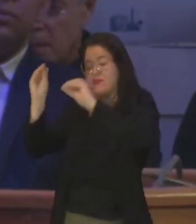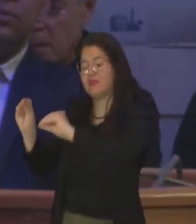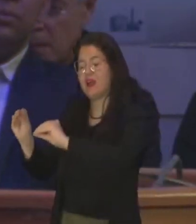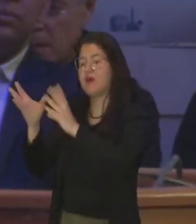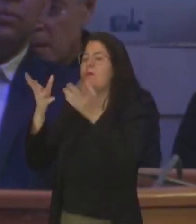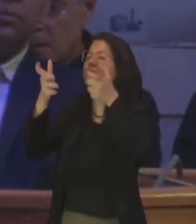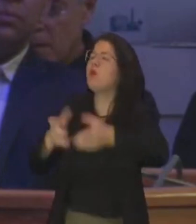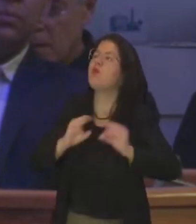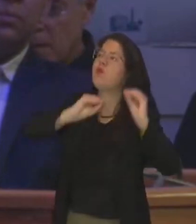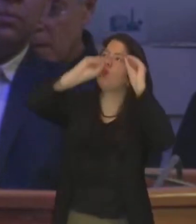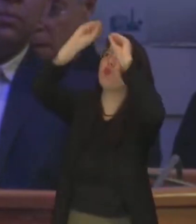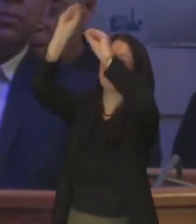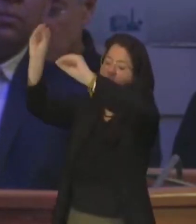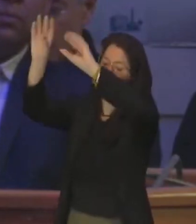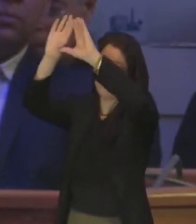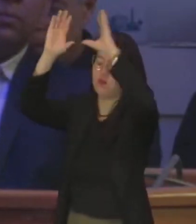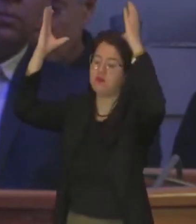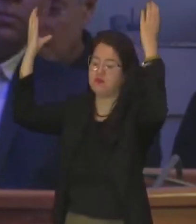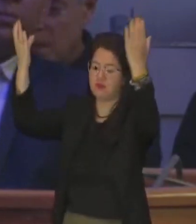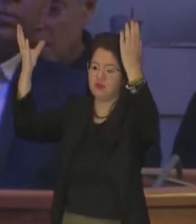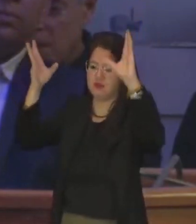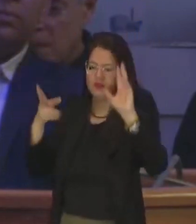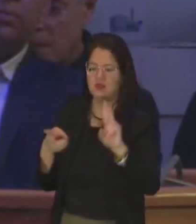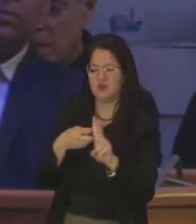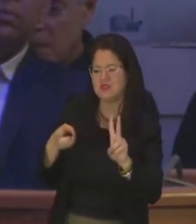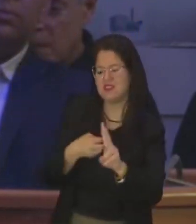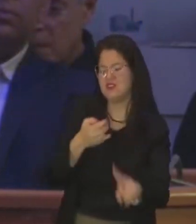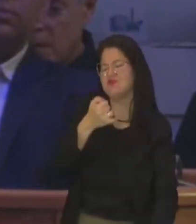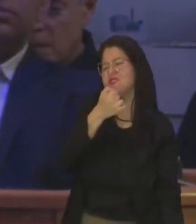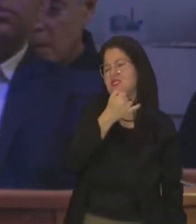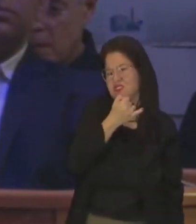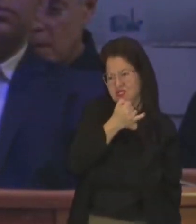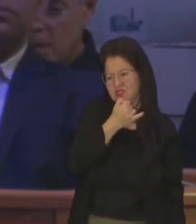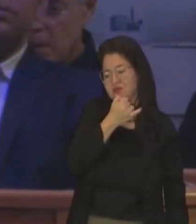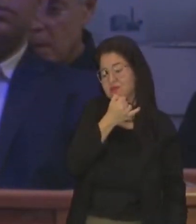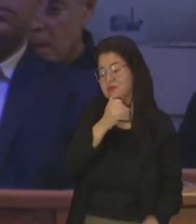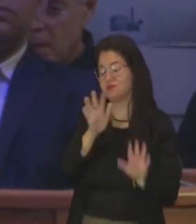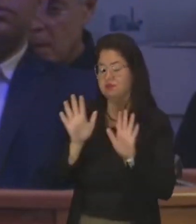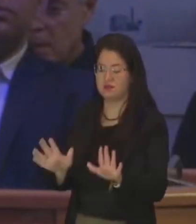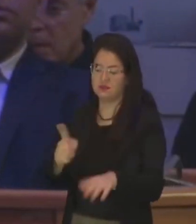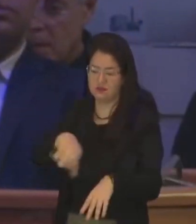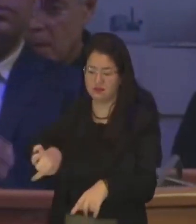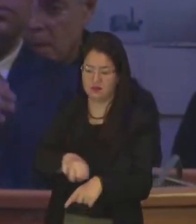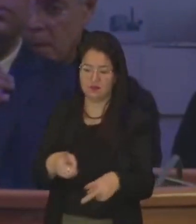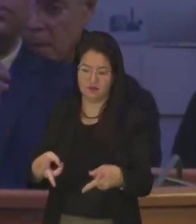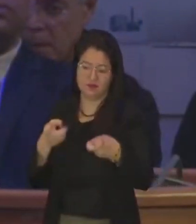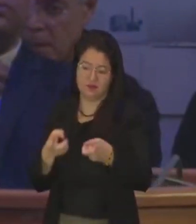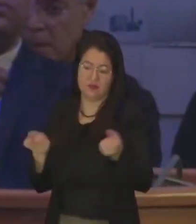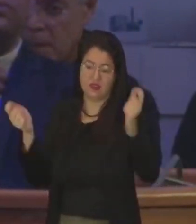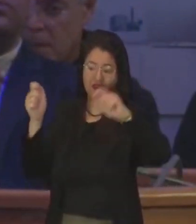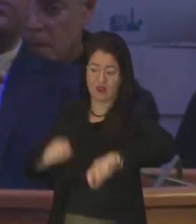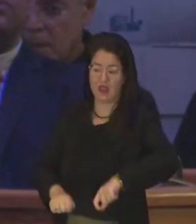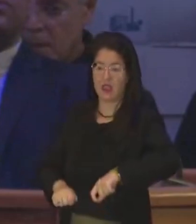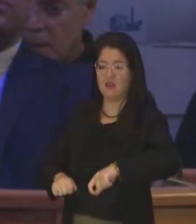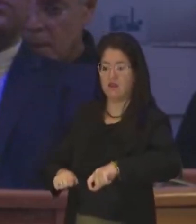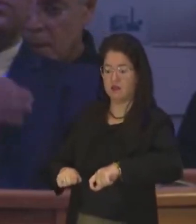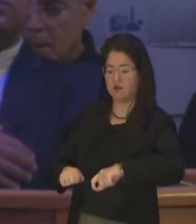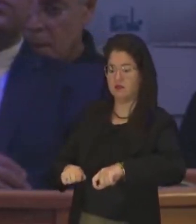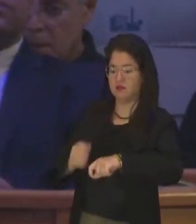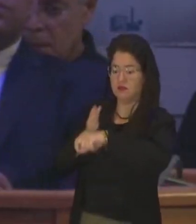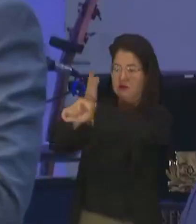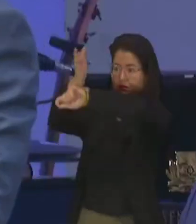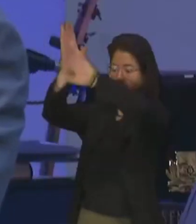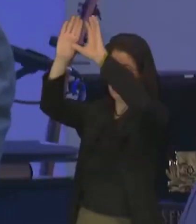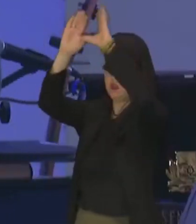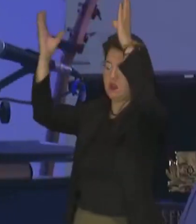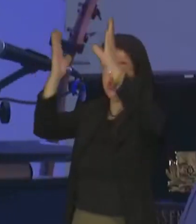céu. Bom, os índios ficaram um pouco tristes, mas eles perceberam que ainda dava para ir até lá. Então eles descobriram